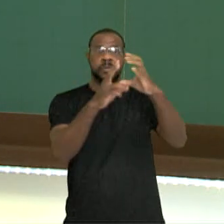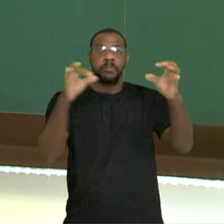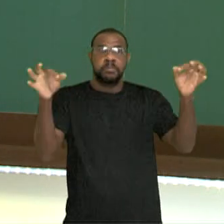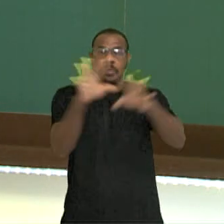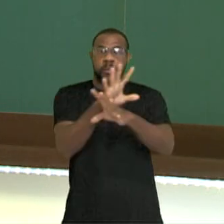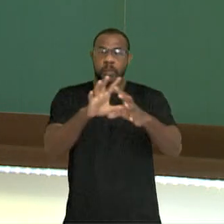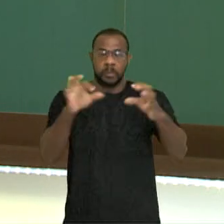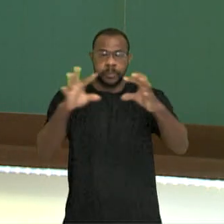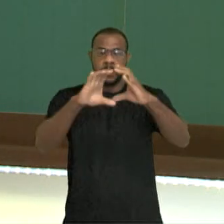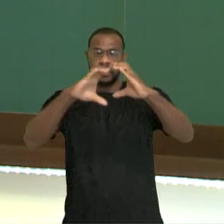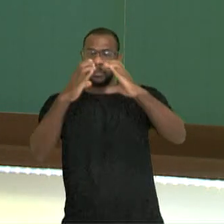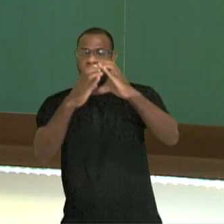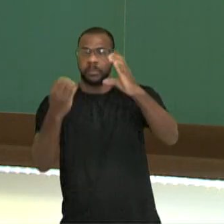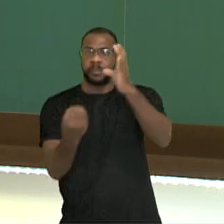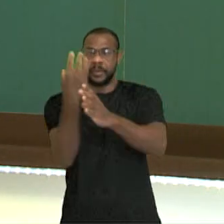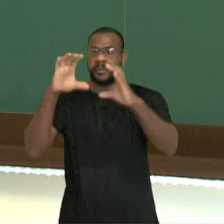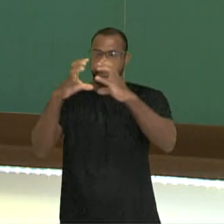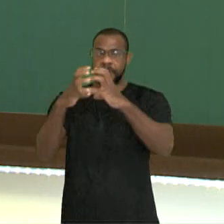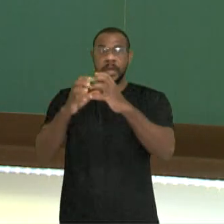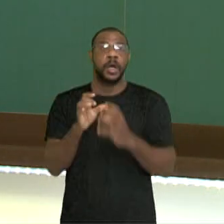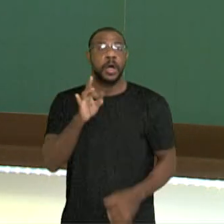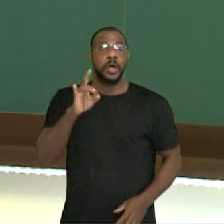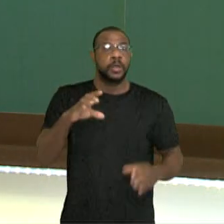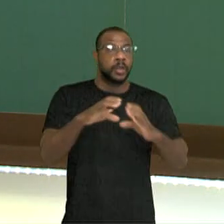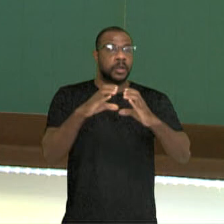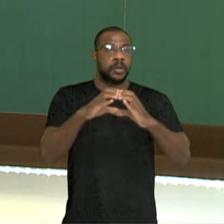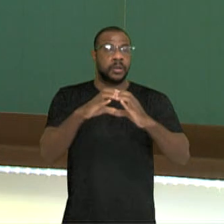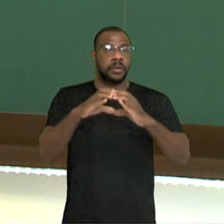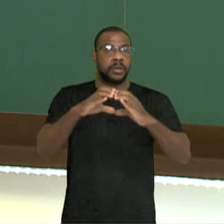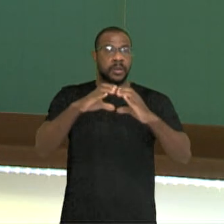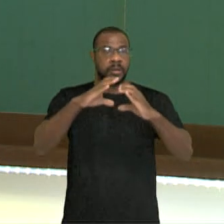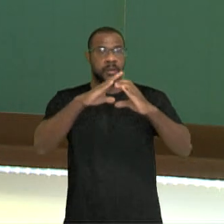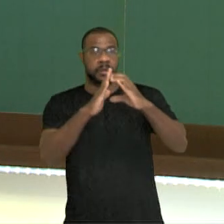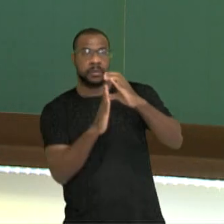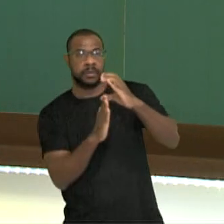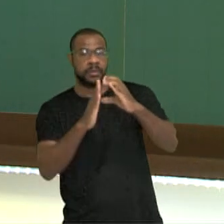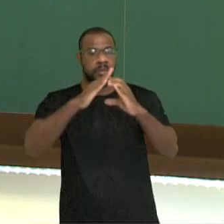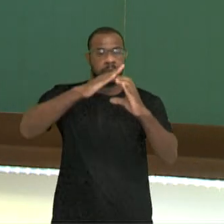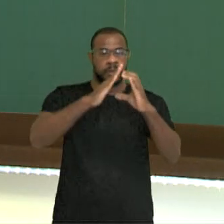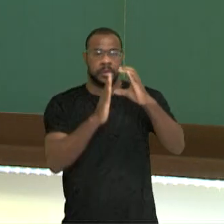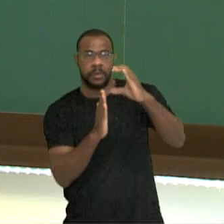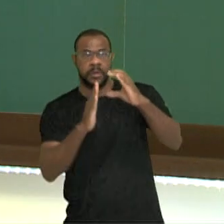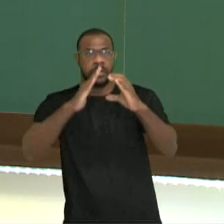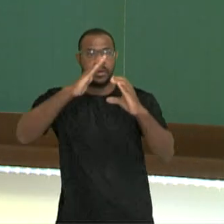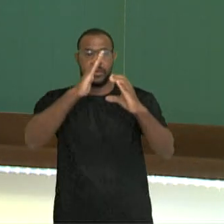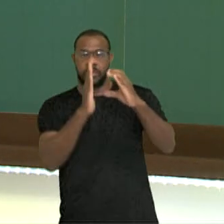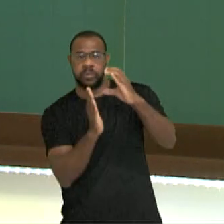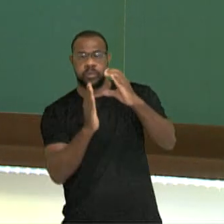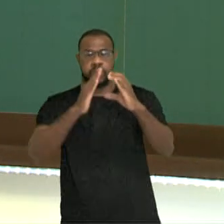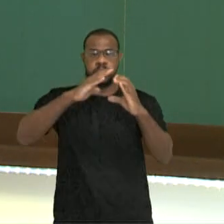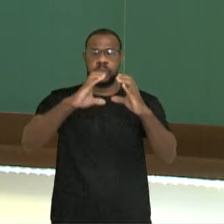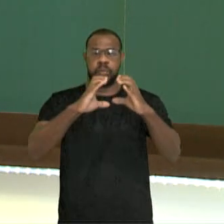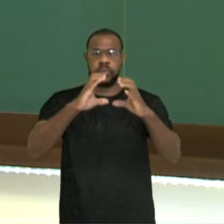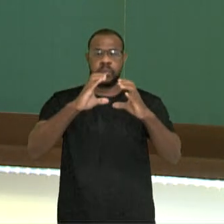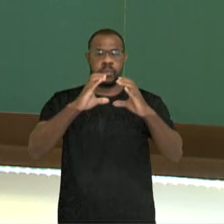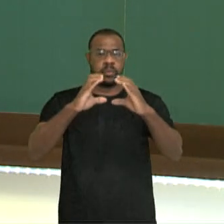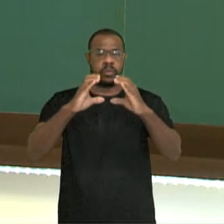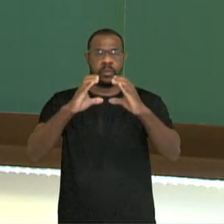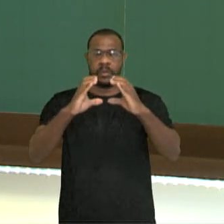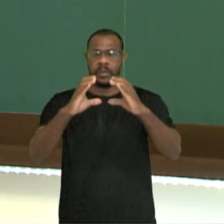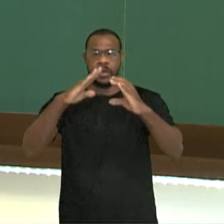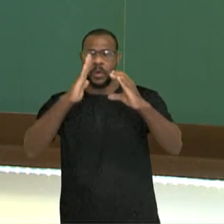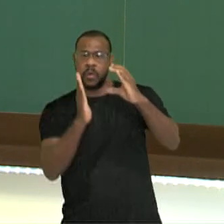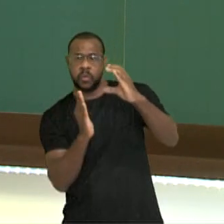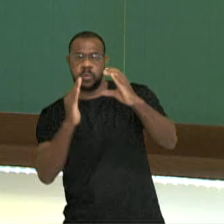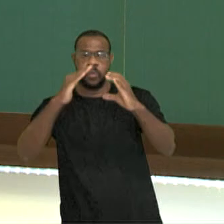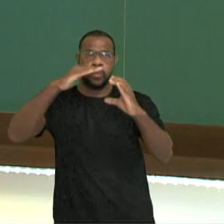vai formar a esfera. Agora, só a superfície vai ser formada apenas pela semicircunferência, ou seja, a metade da